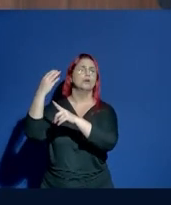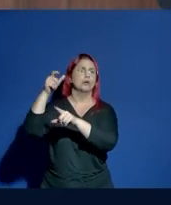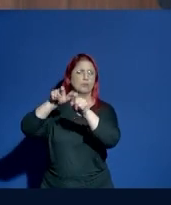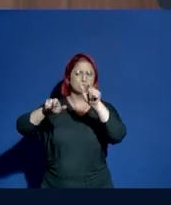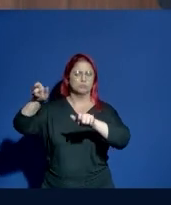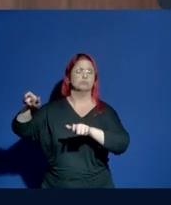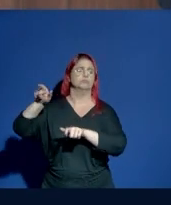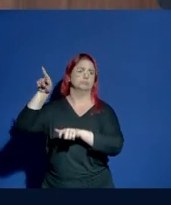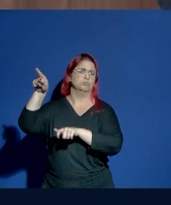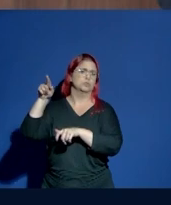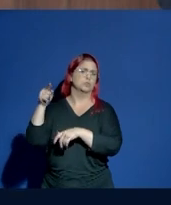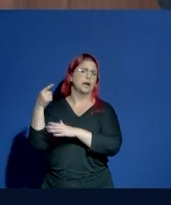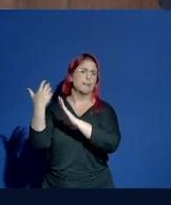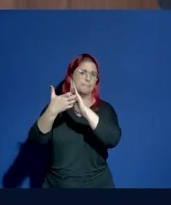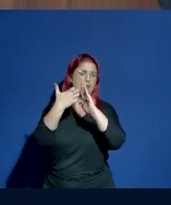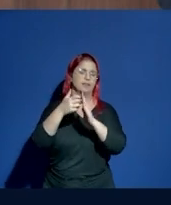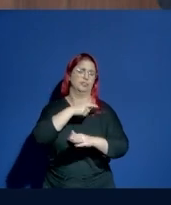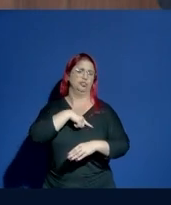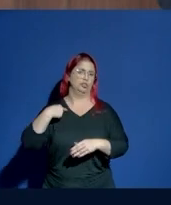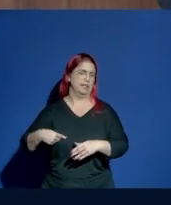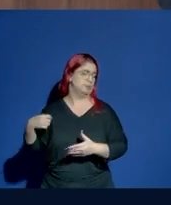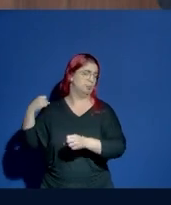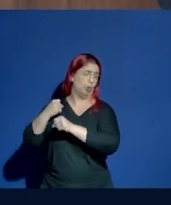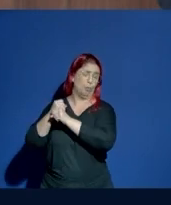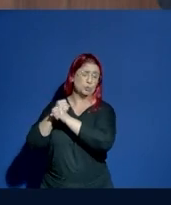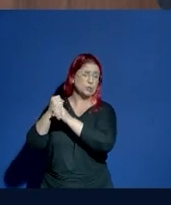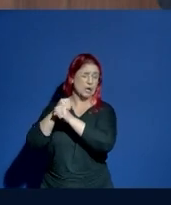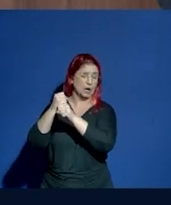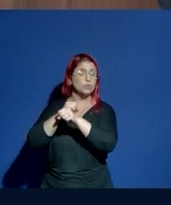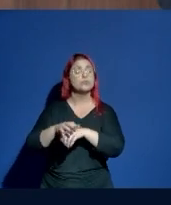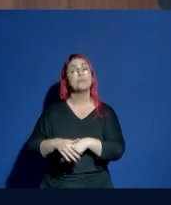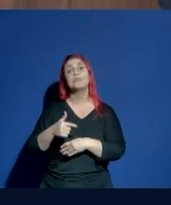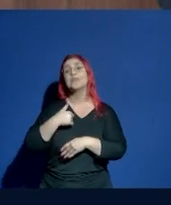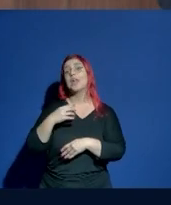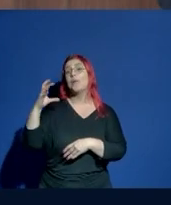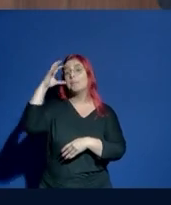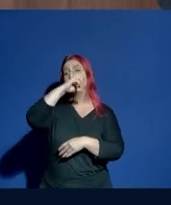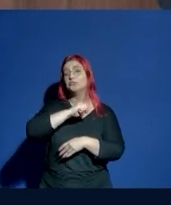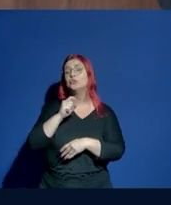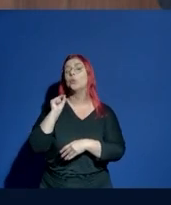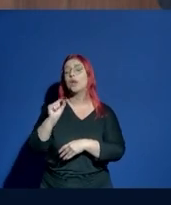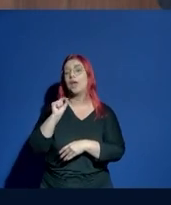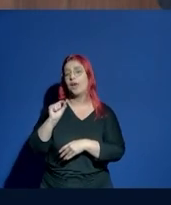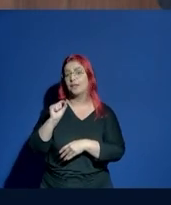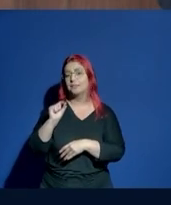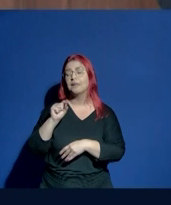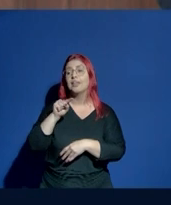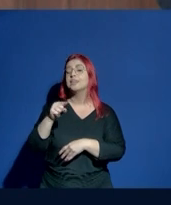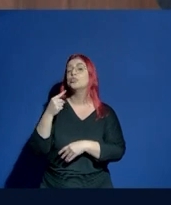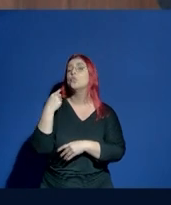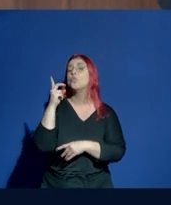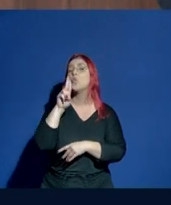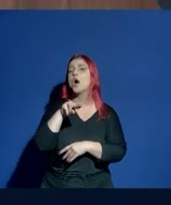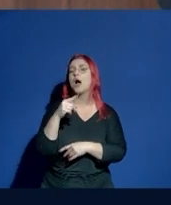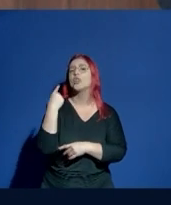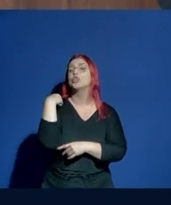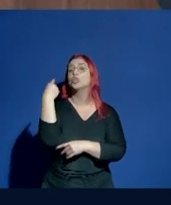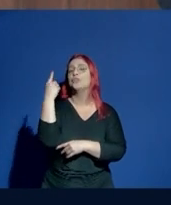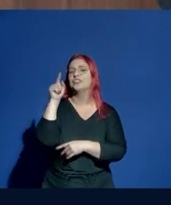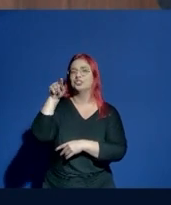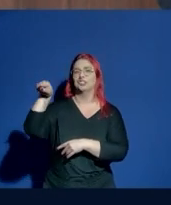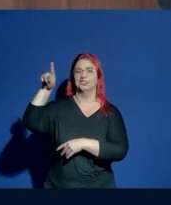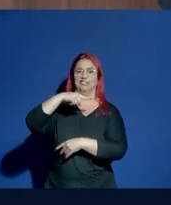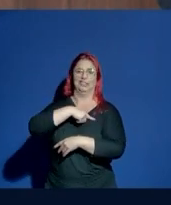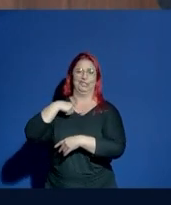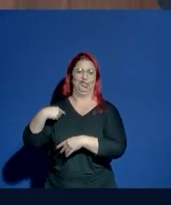vários momentos da minha carreira, né? E uma coisa que eu aprendi é não subestime, né? Não subestime, porque eles não estão